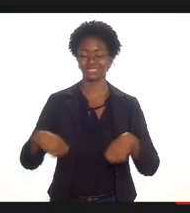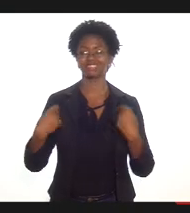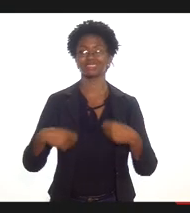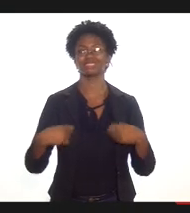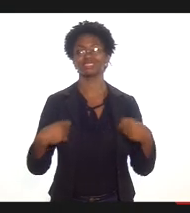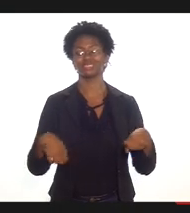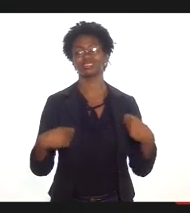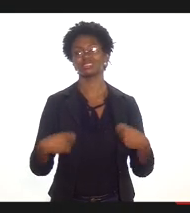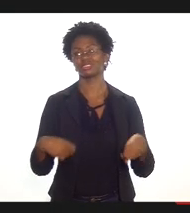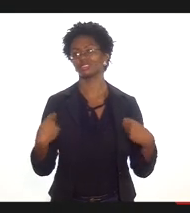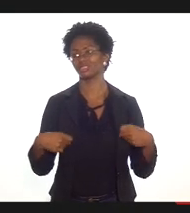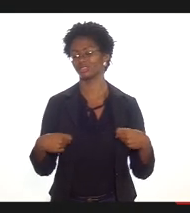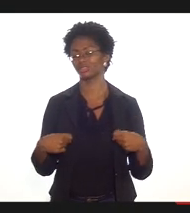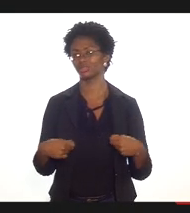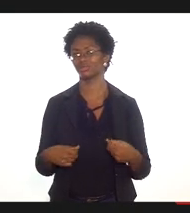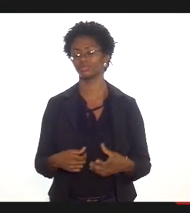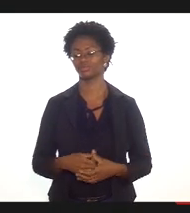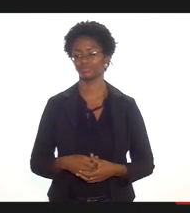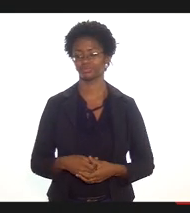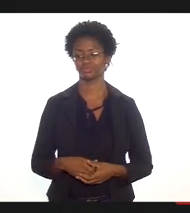precisando